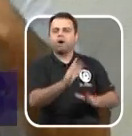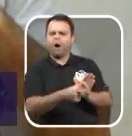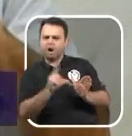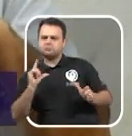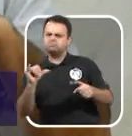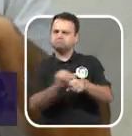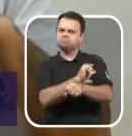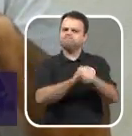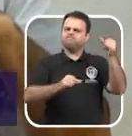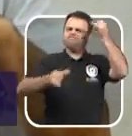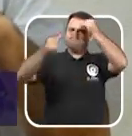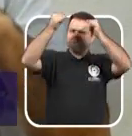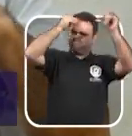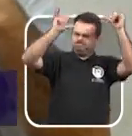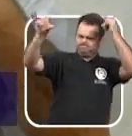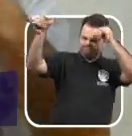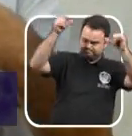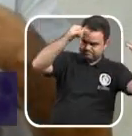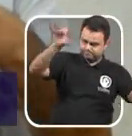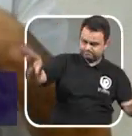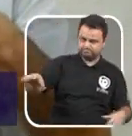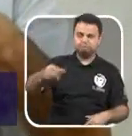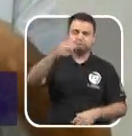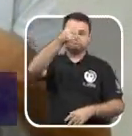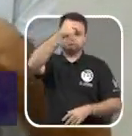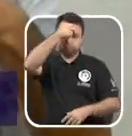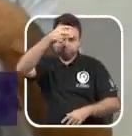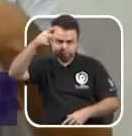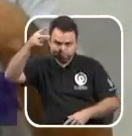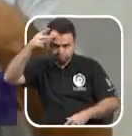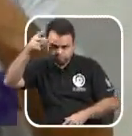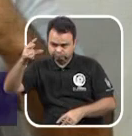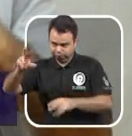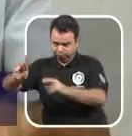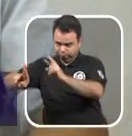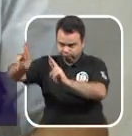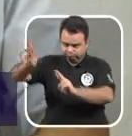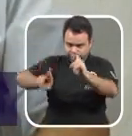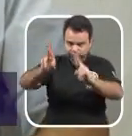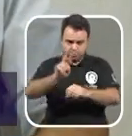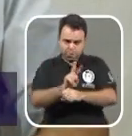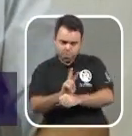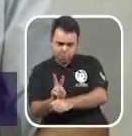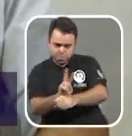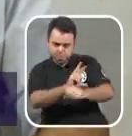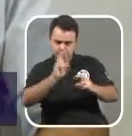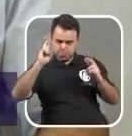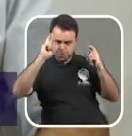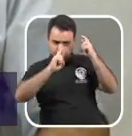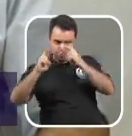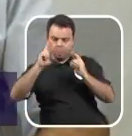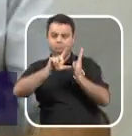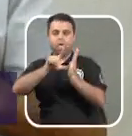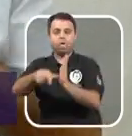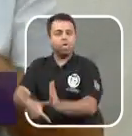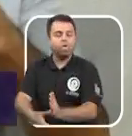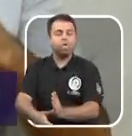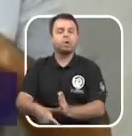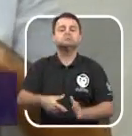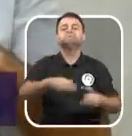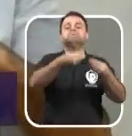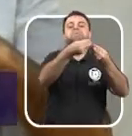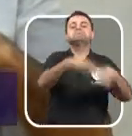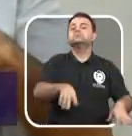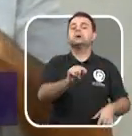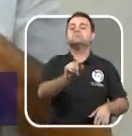a prefeitura atrasa a fiscalização, o papel dela de fiscalizador de tomar medidas, quem paga é sempre o trabalhador. Nós